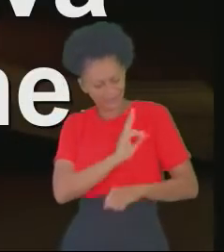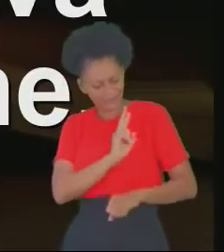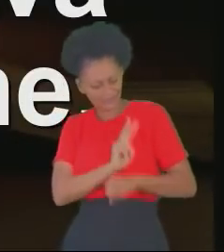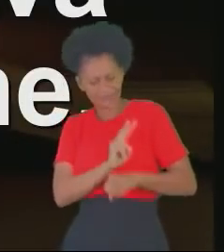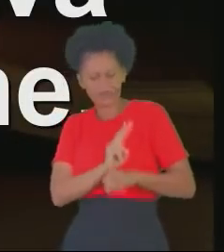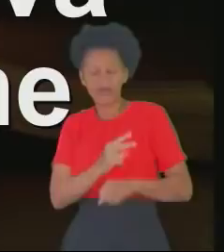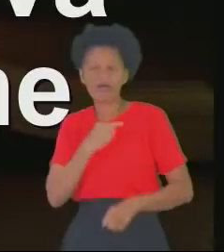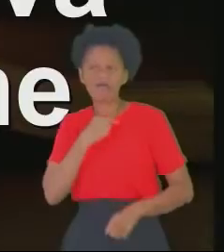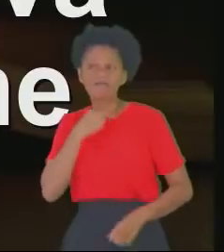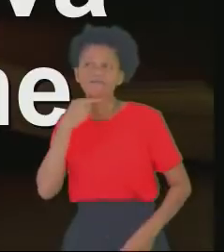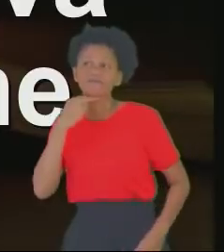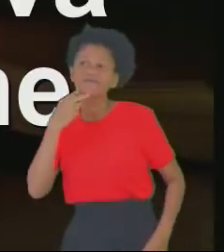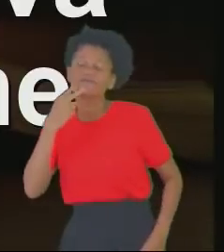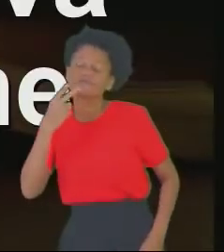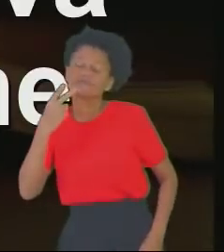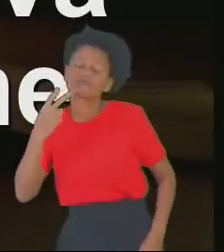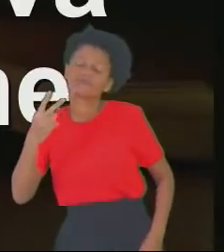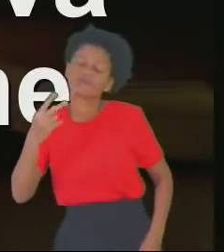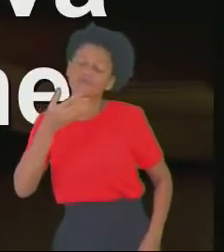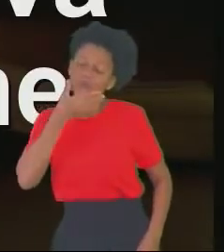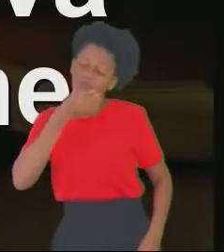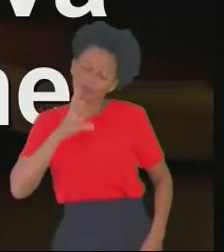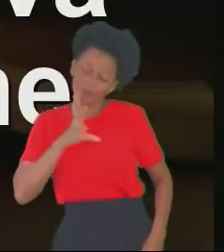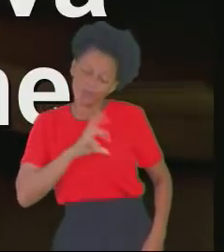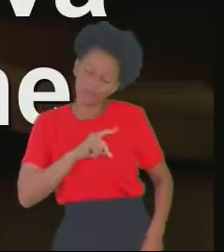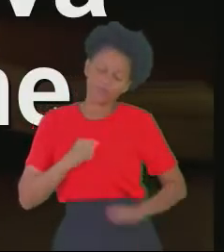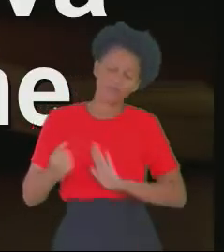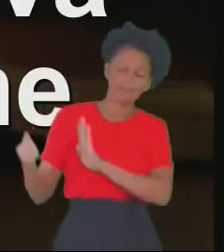meu amado que estava batendo.